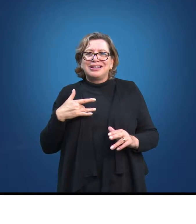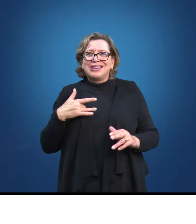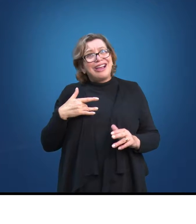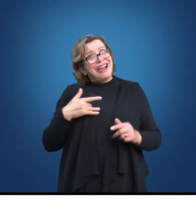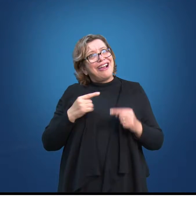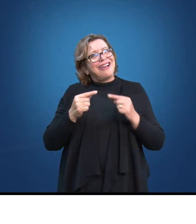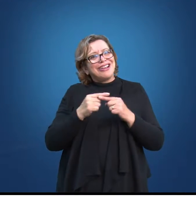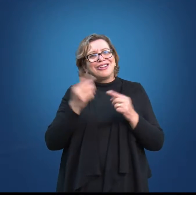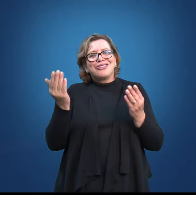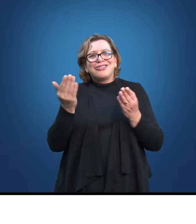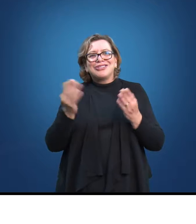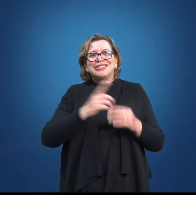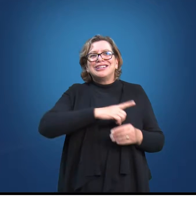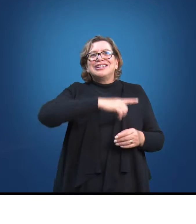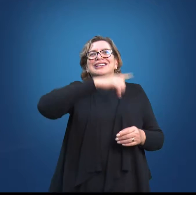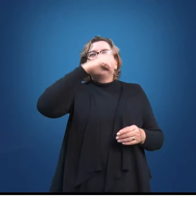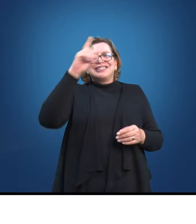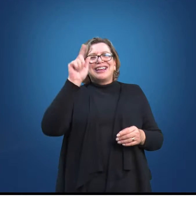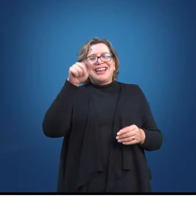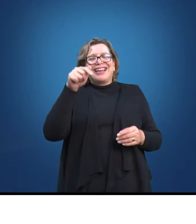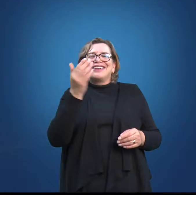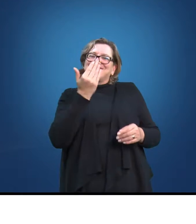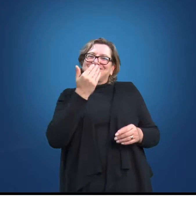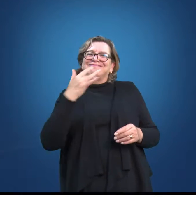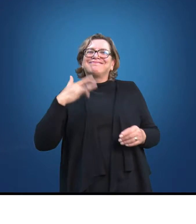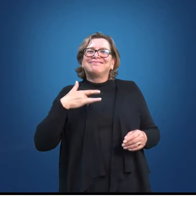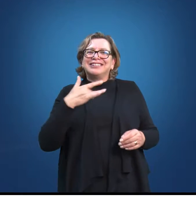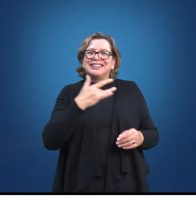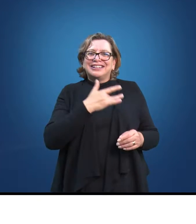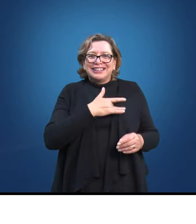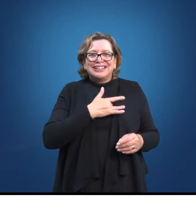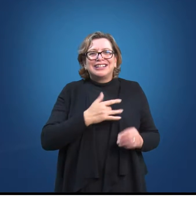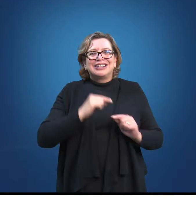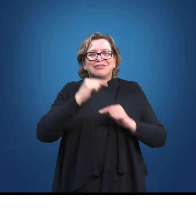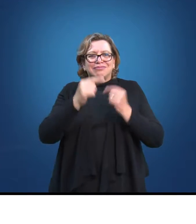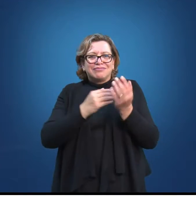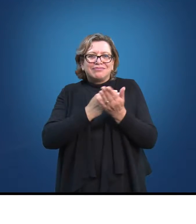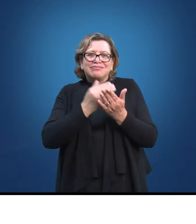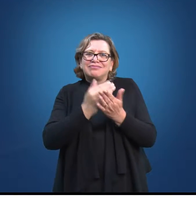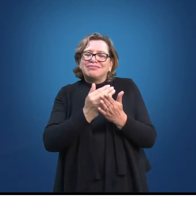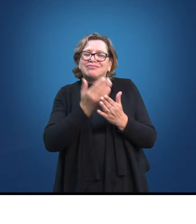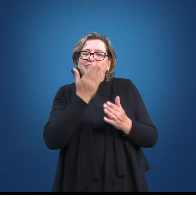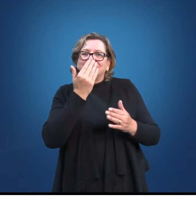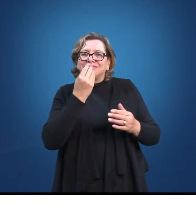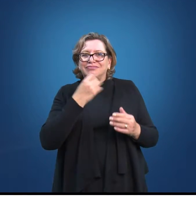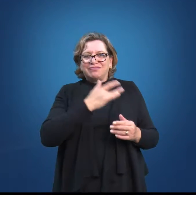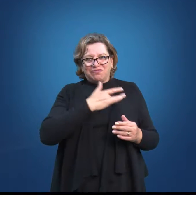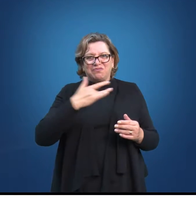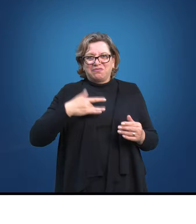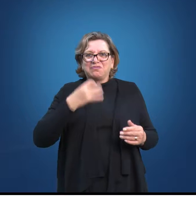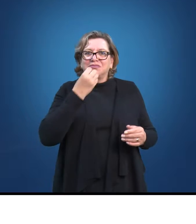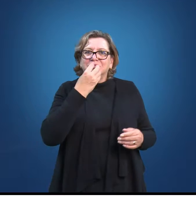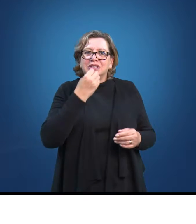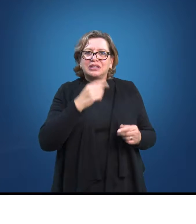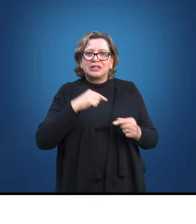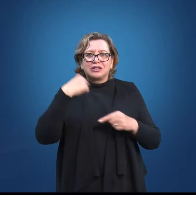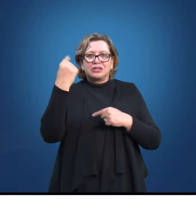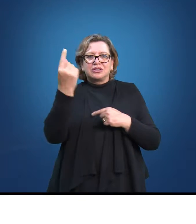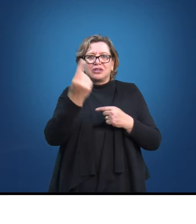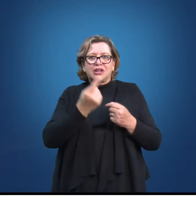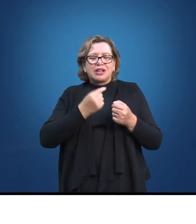da alimentação saudável. Então, a partir da alimentação saudável, nós fizemos um